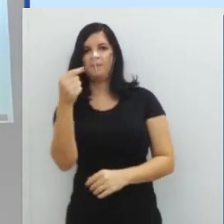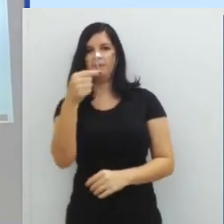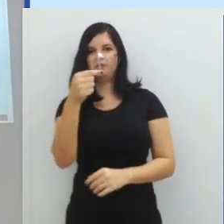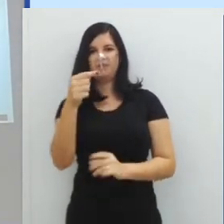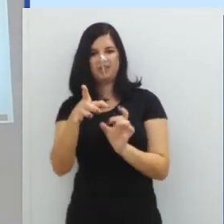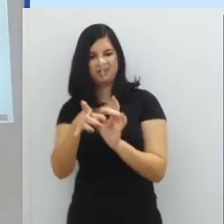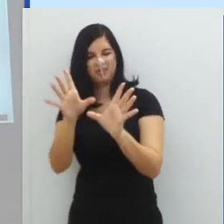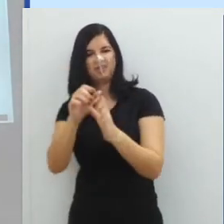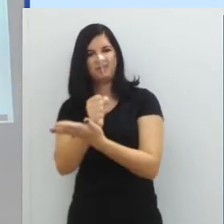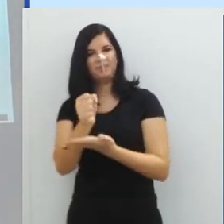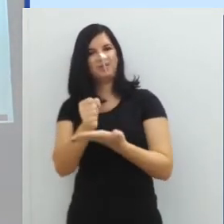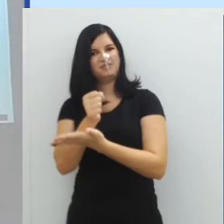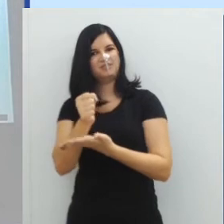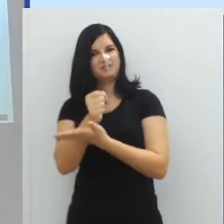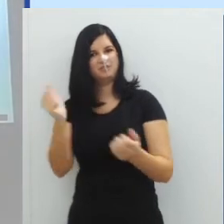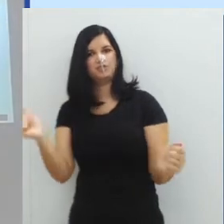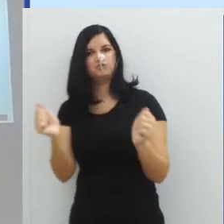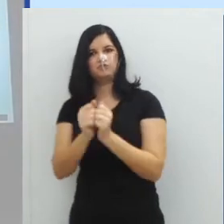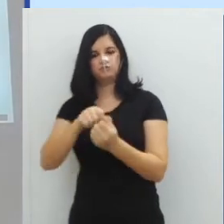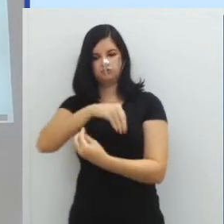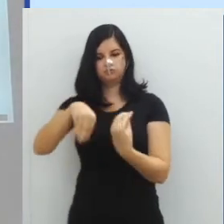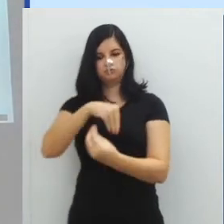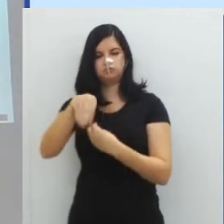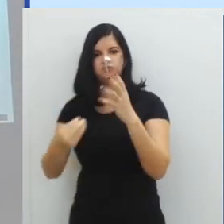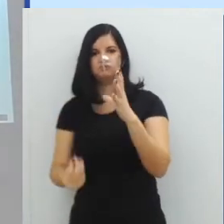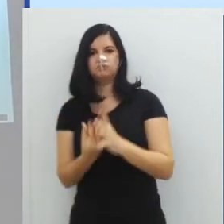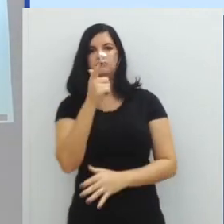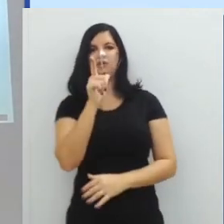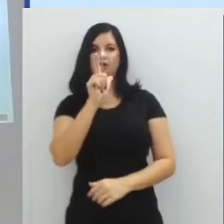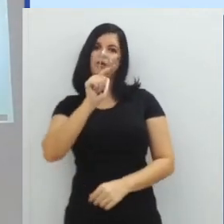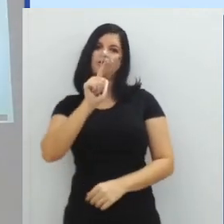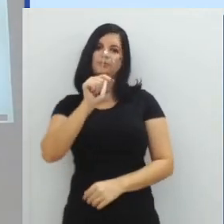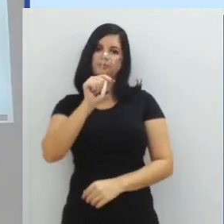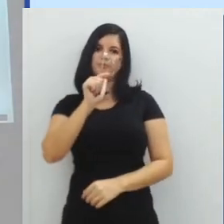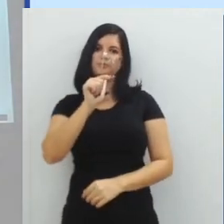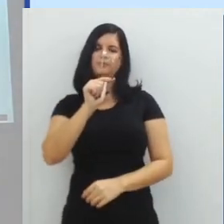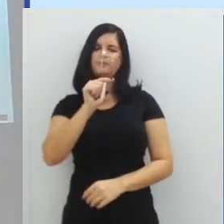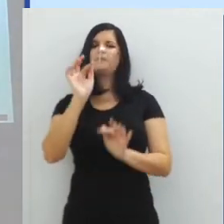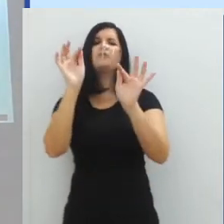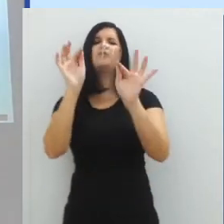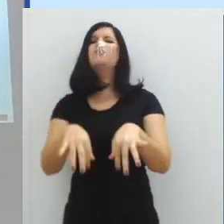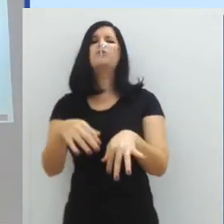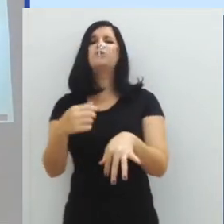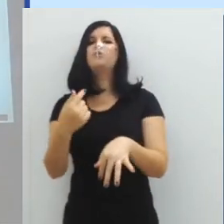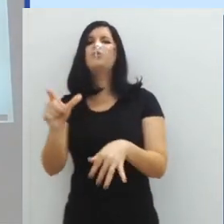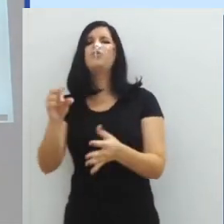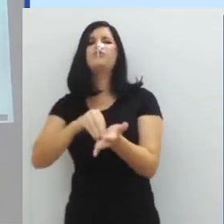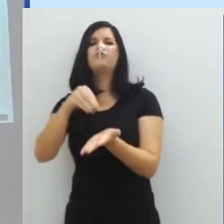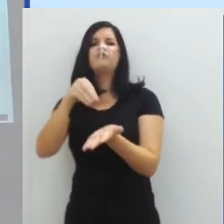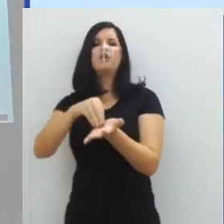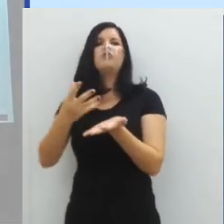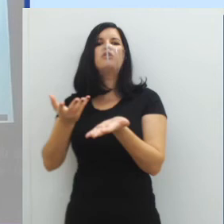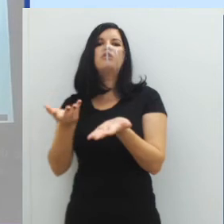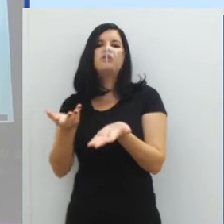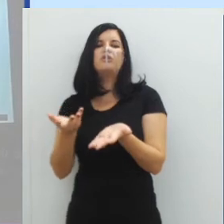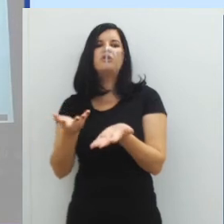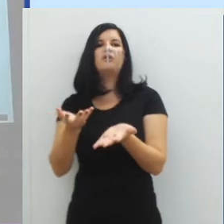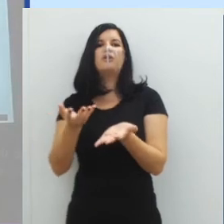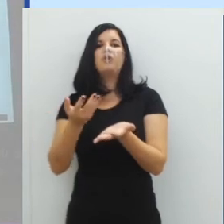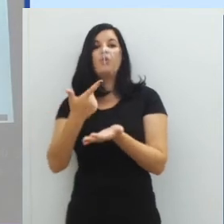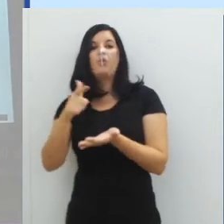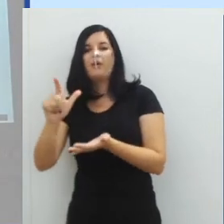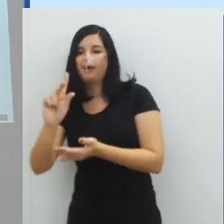base. Quando eles se juntam, formam a água. E o resto faz o quê? A parte que não